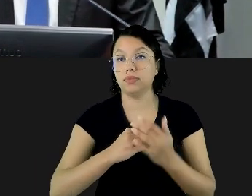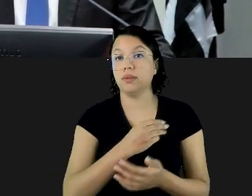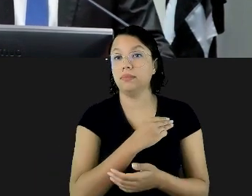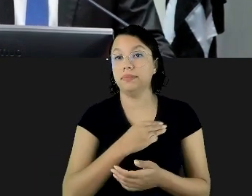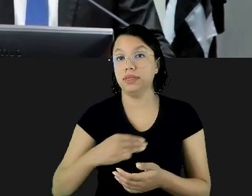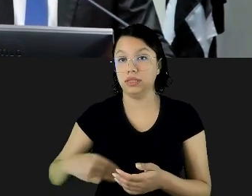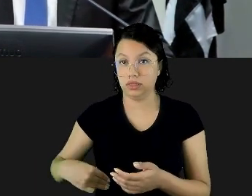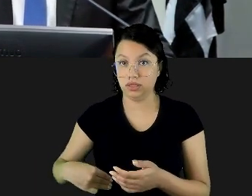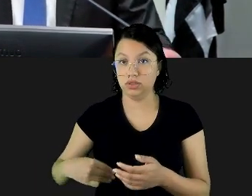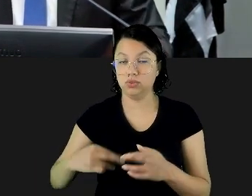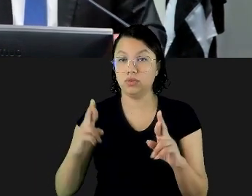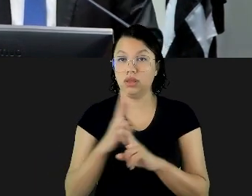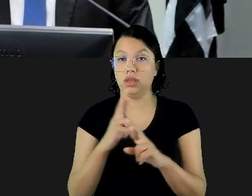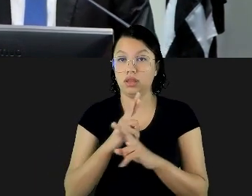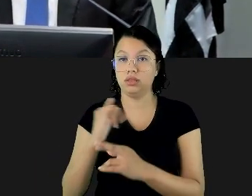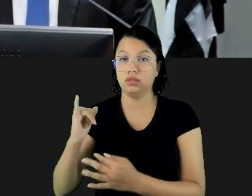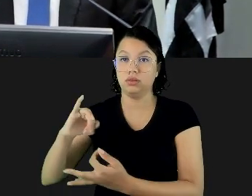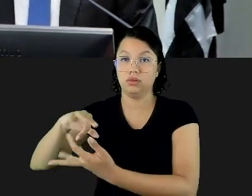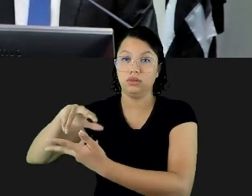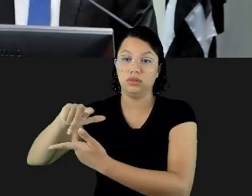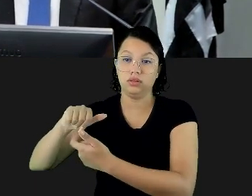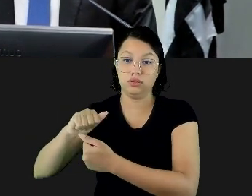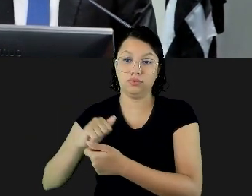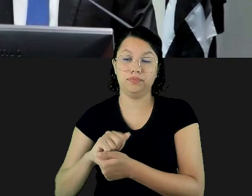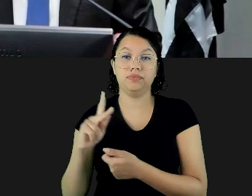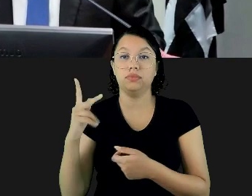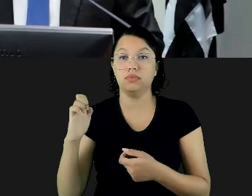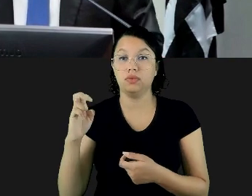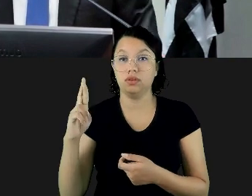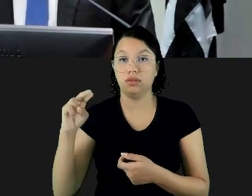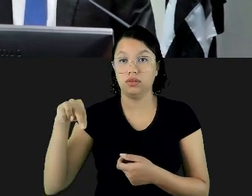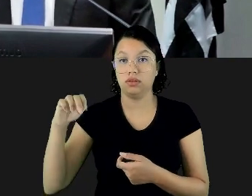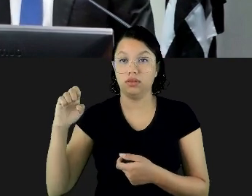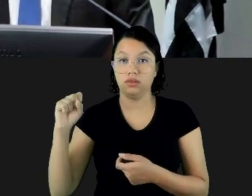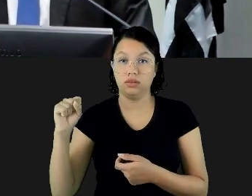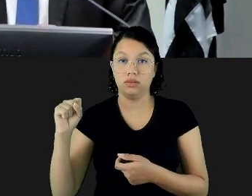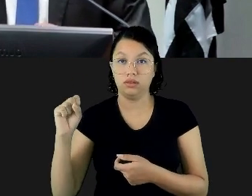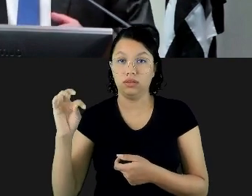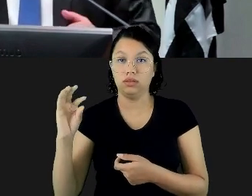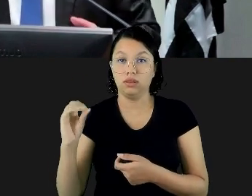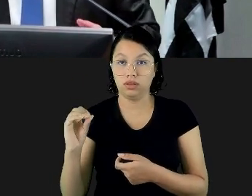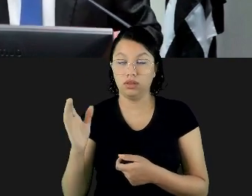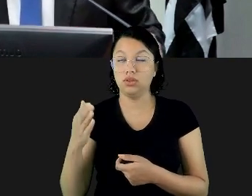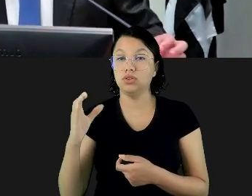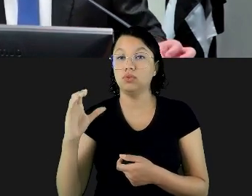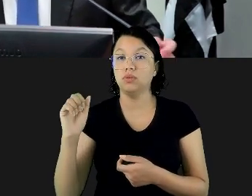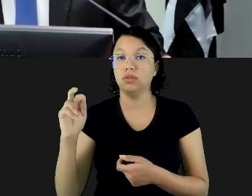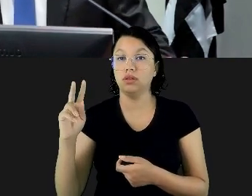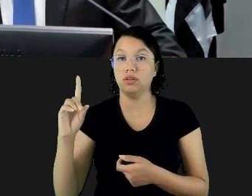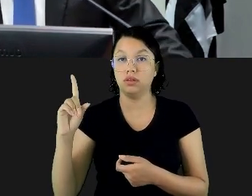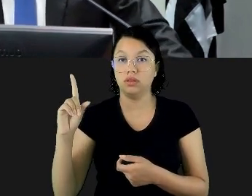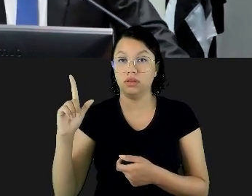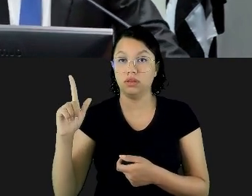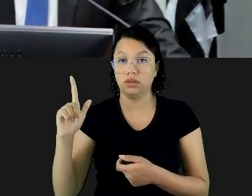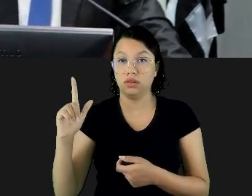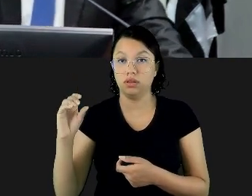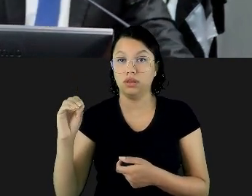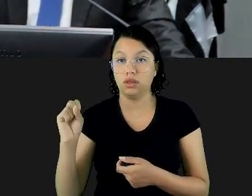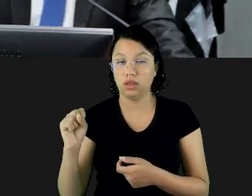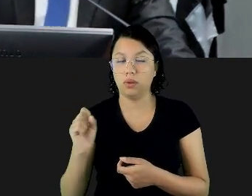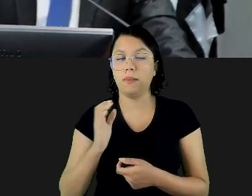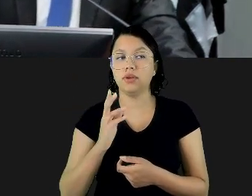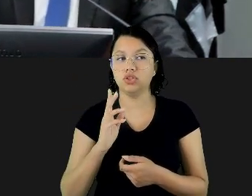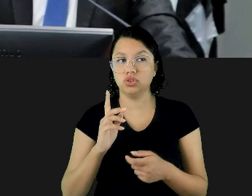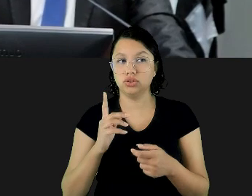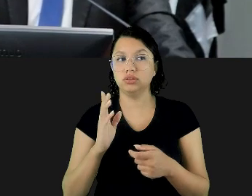Araújo quanto Carlos França, os 2 embaixadores. E já convidei o Mauro Vieira para poder ir